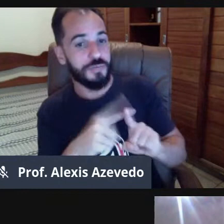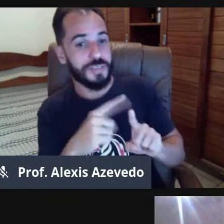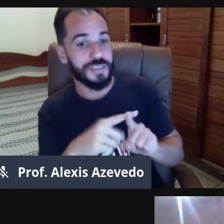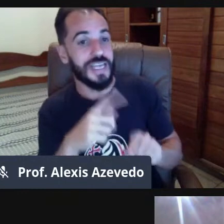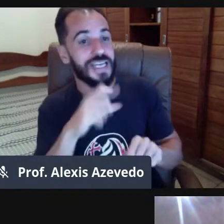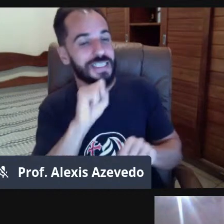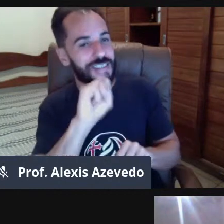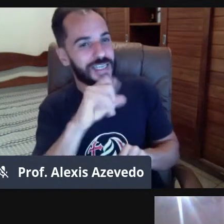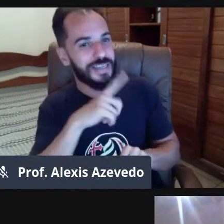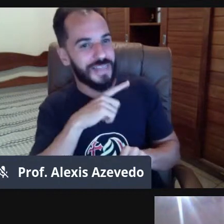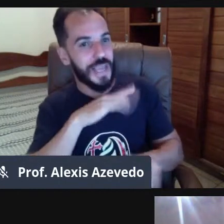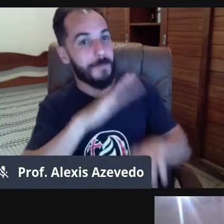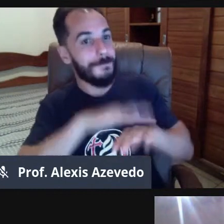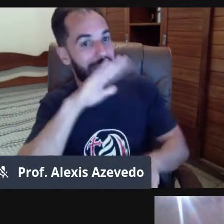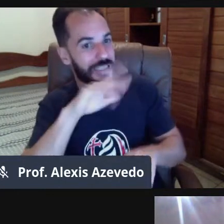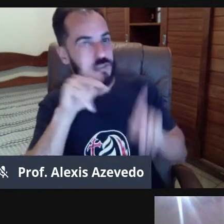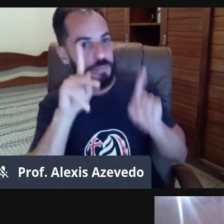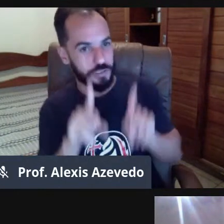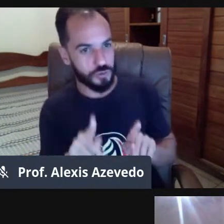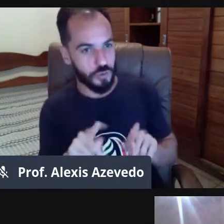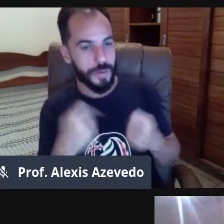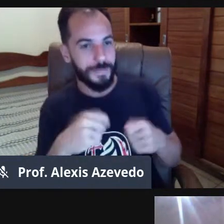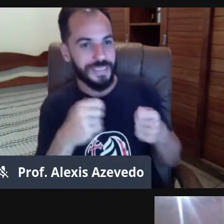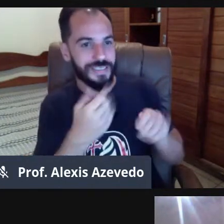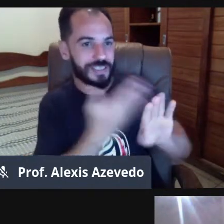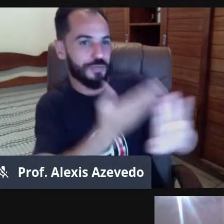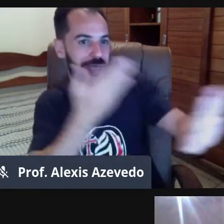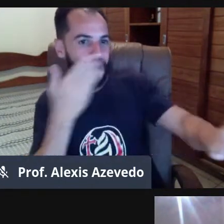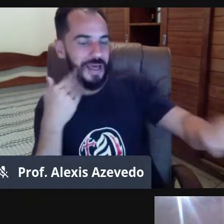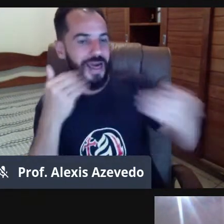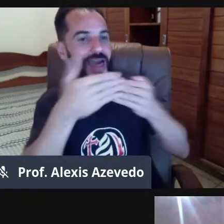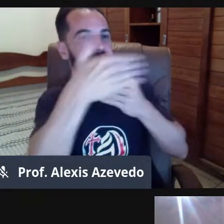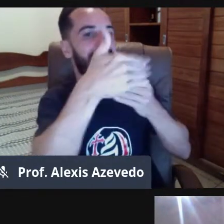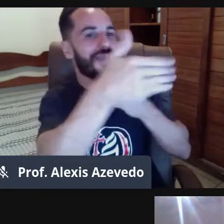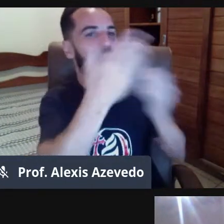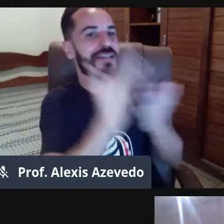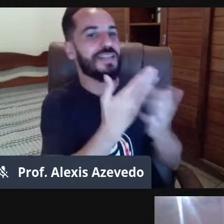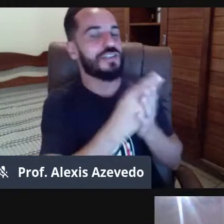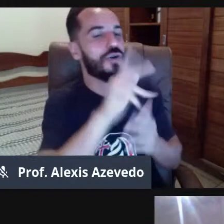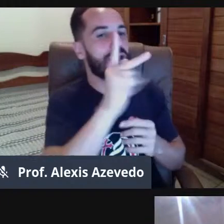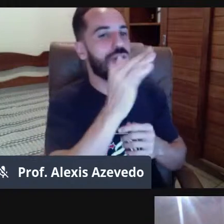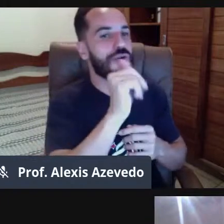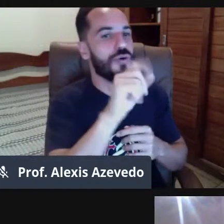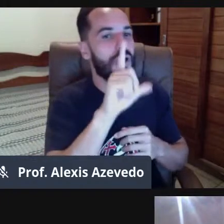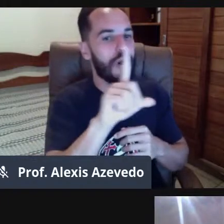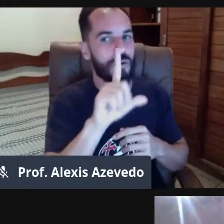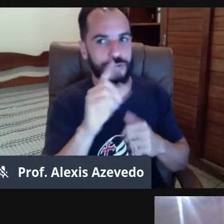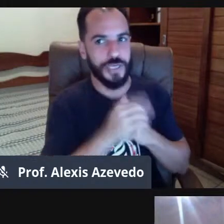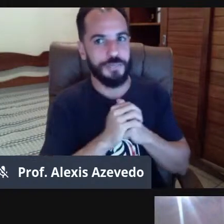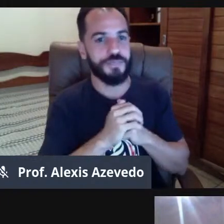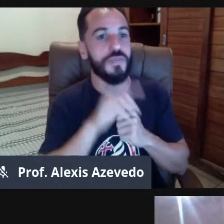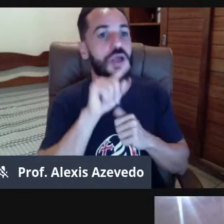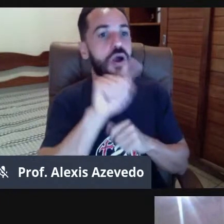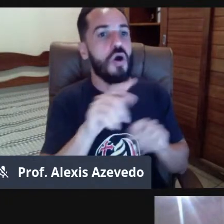para não haver acúmulo de pessoas no corredor da escola. O